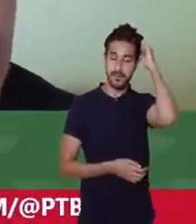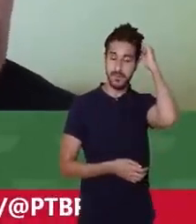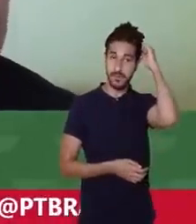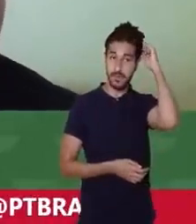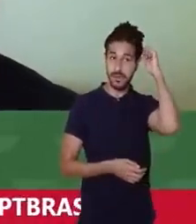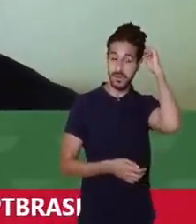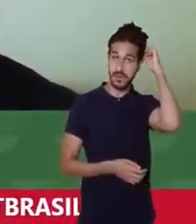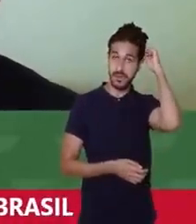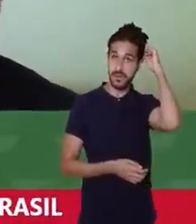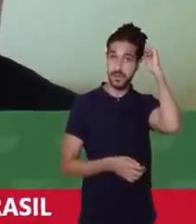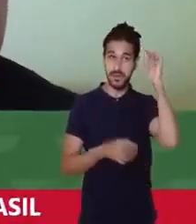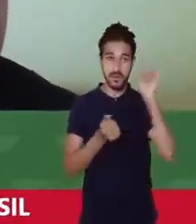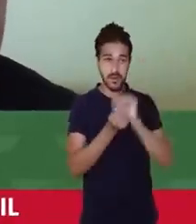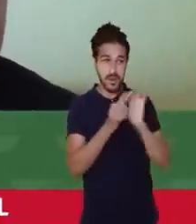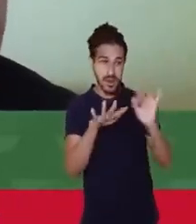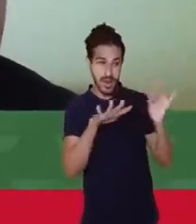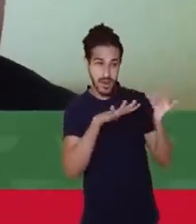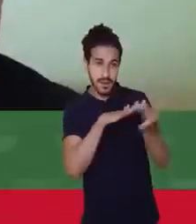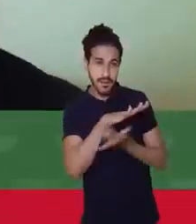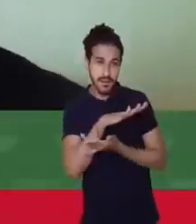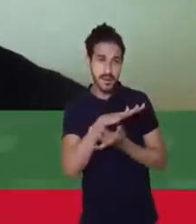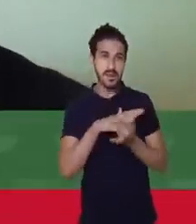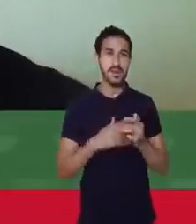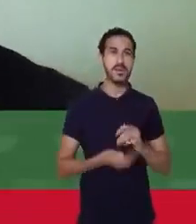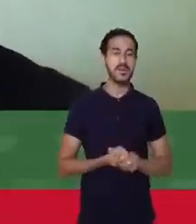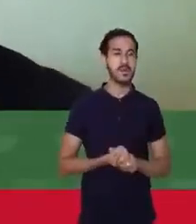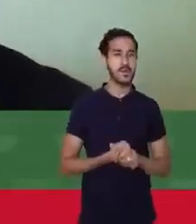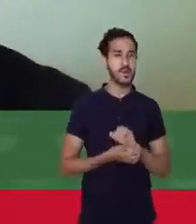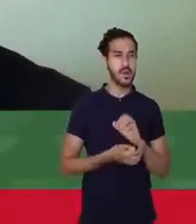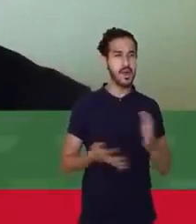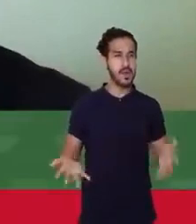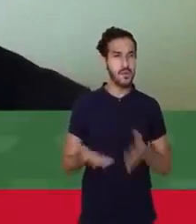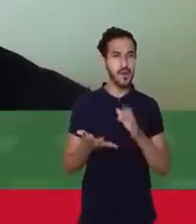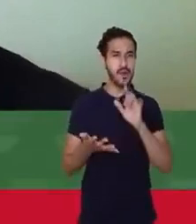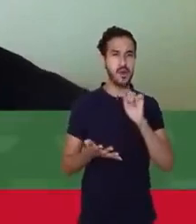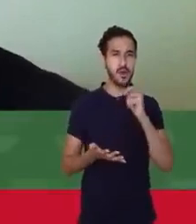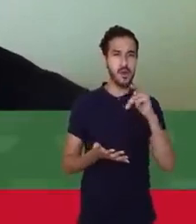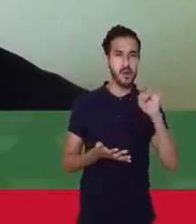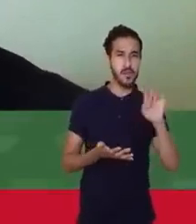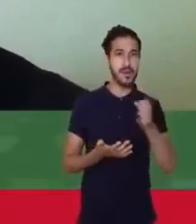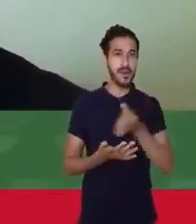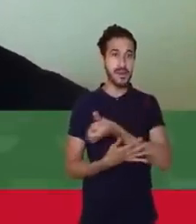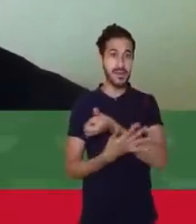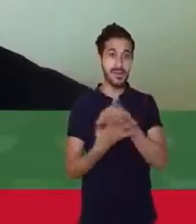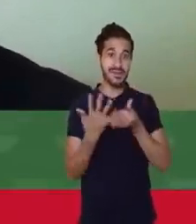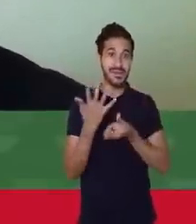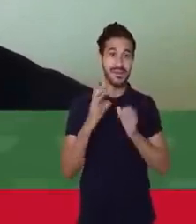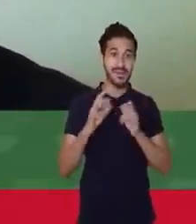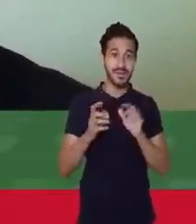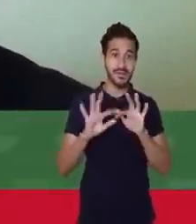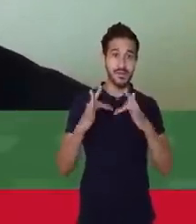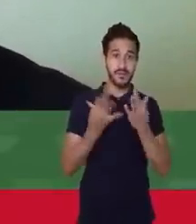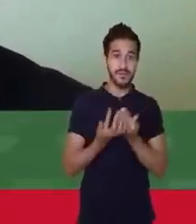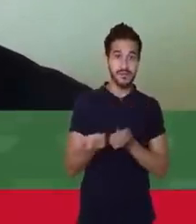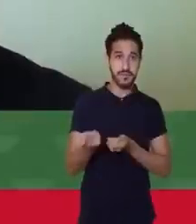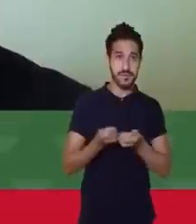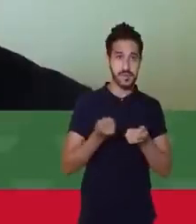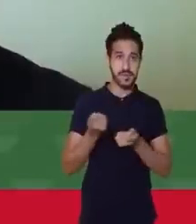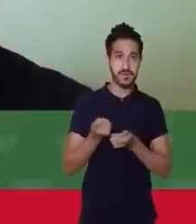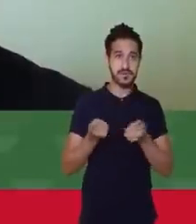com a mídia oligopolista das 6 famílias que controlam